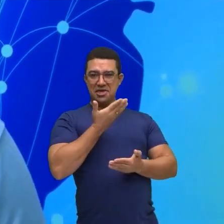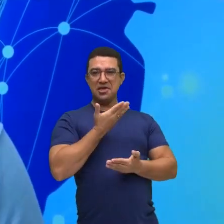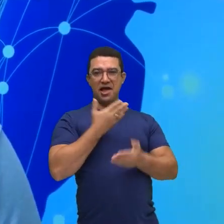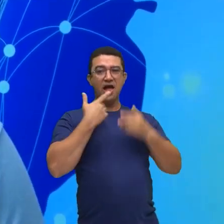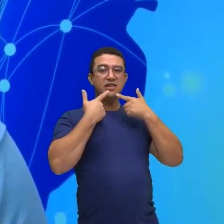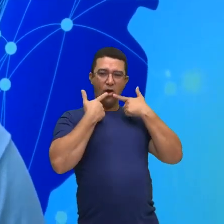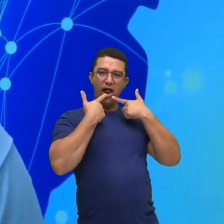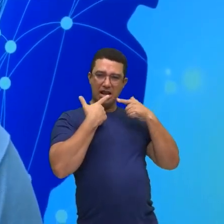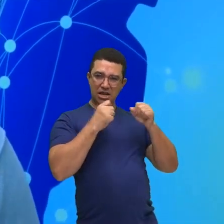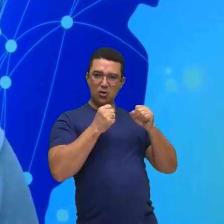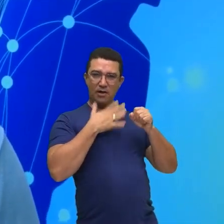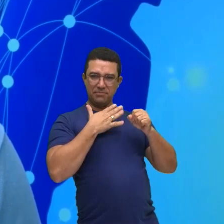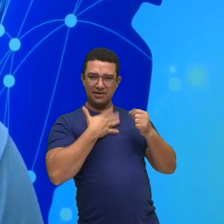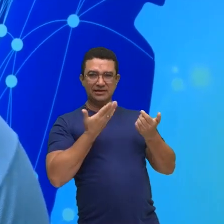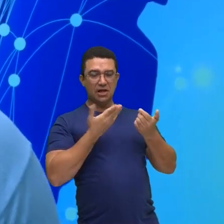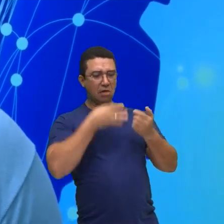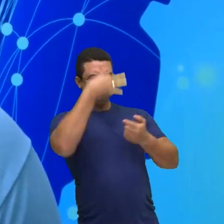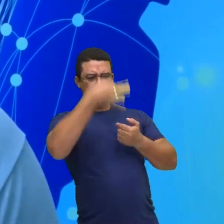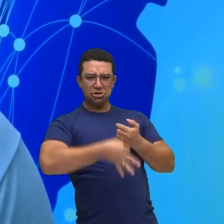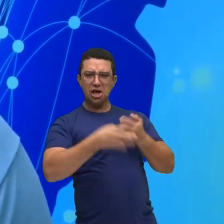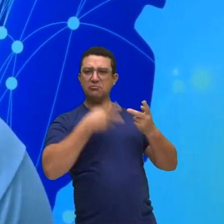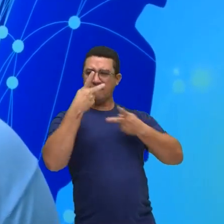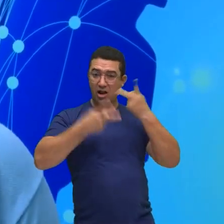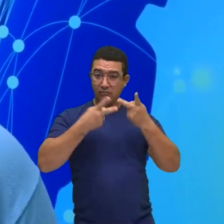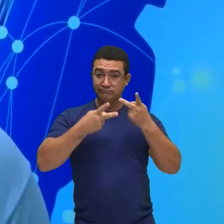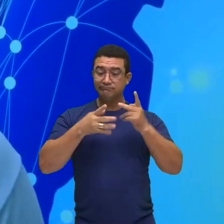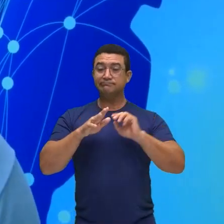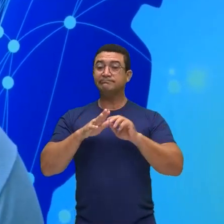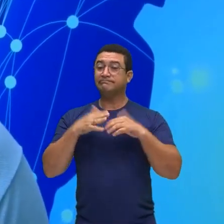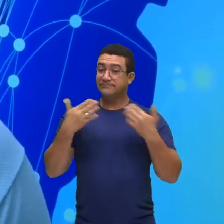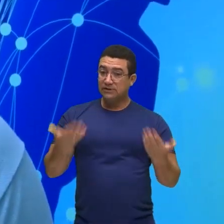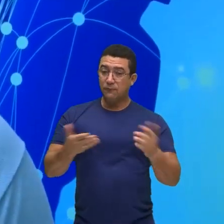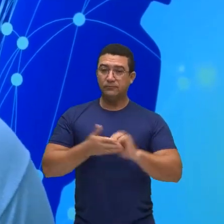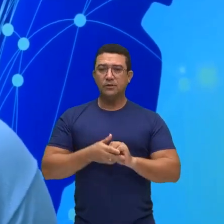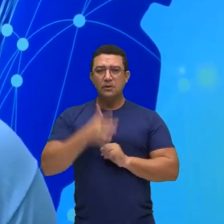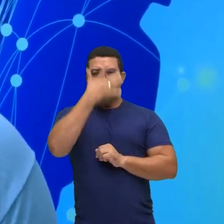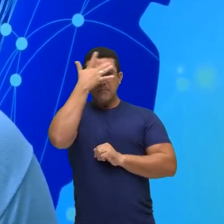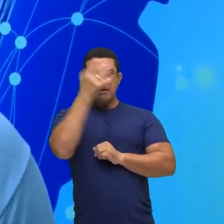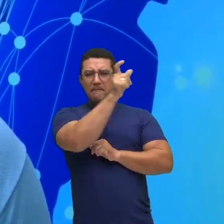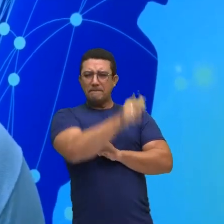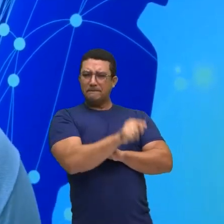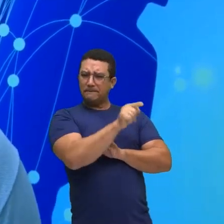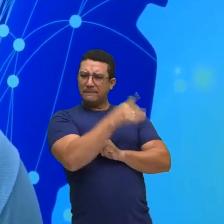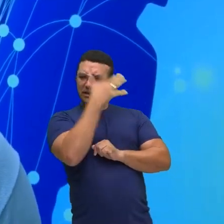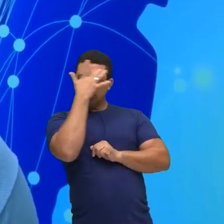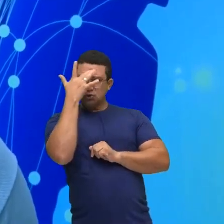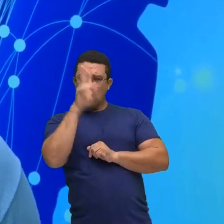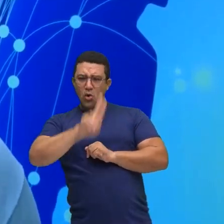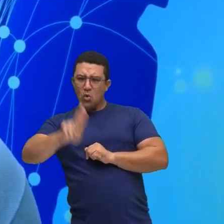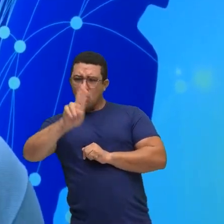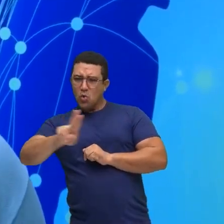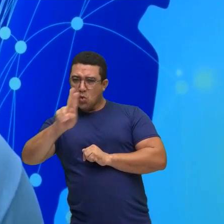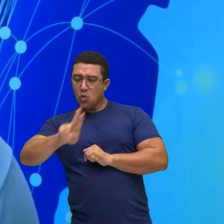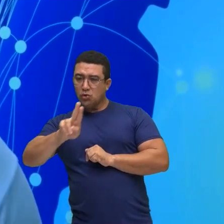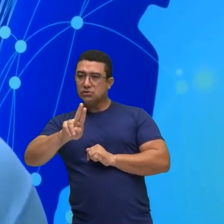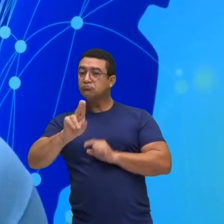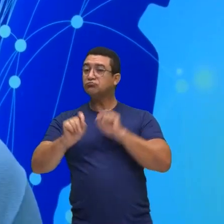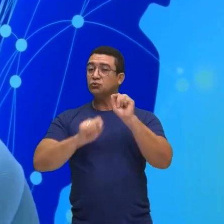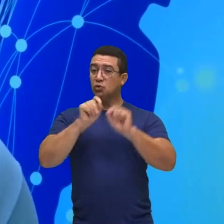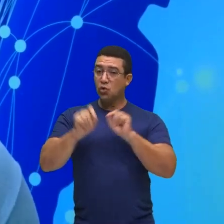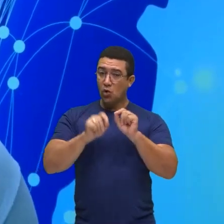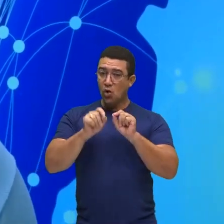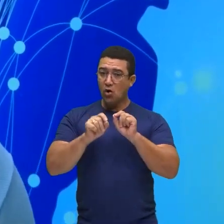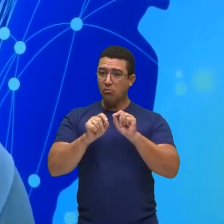certo? E esse uso, muitas vezes, quando uma pessoa utiliza determinada forma da língua que não